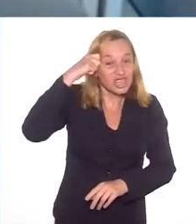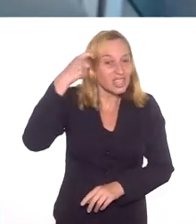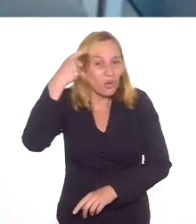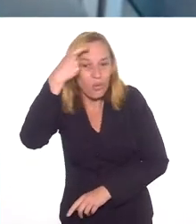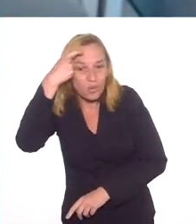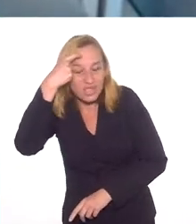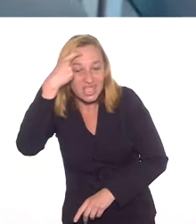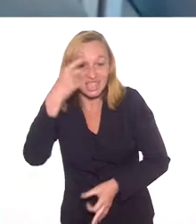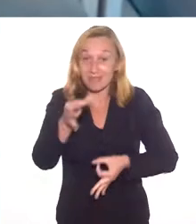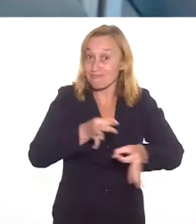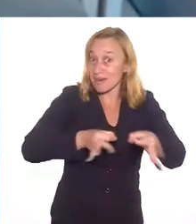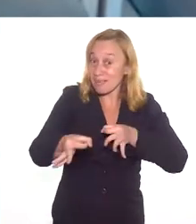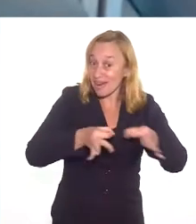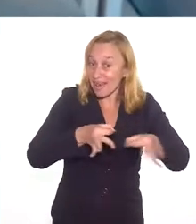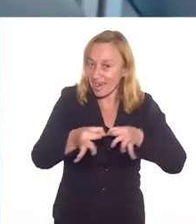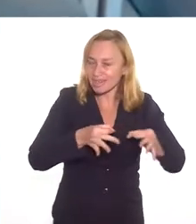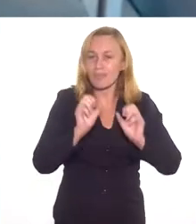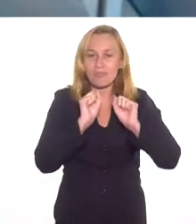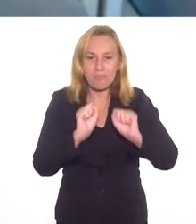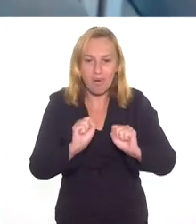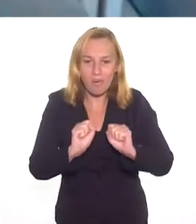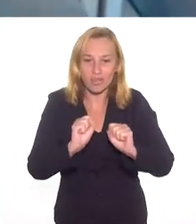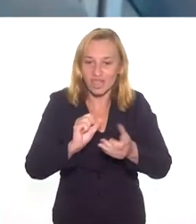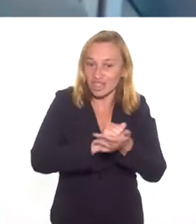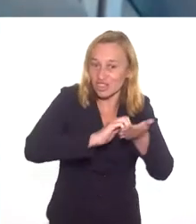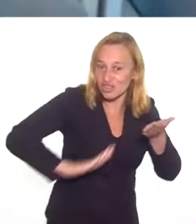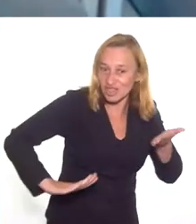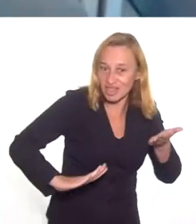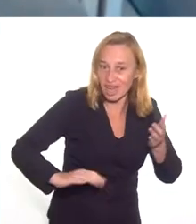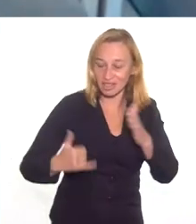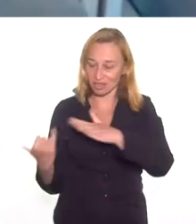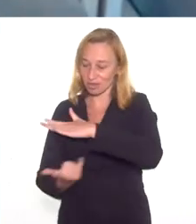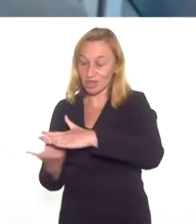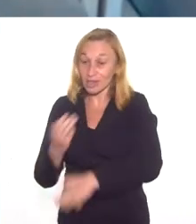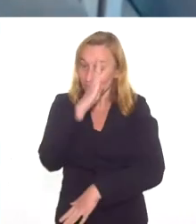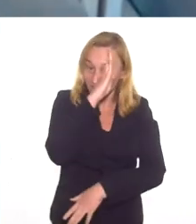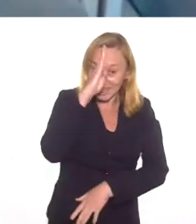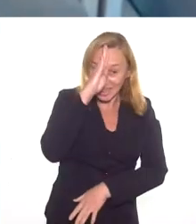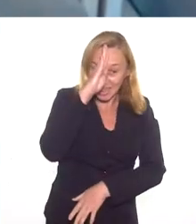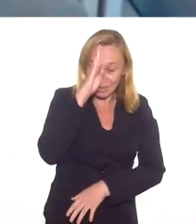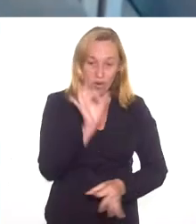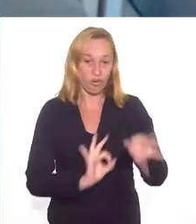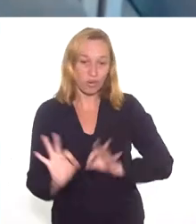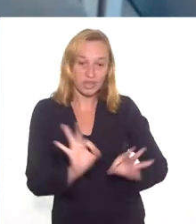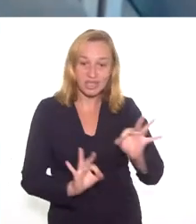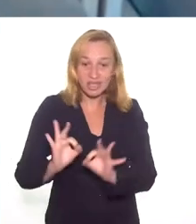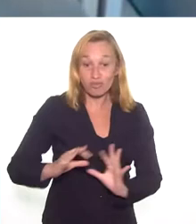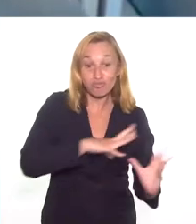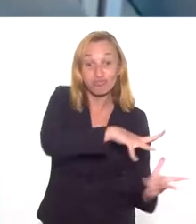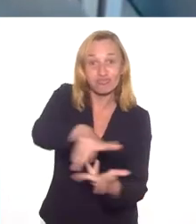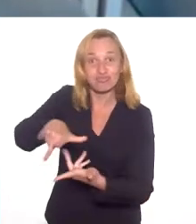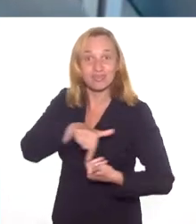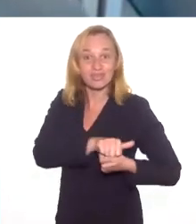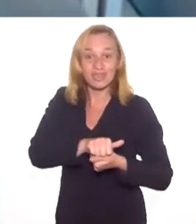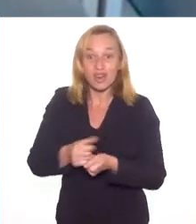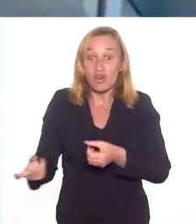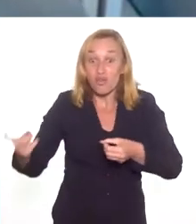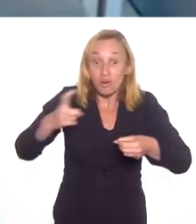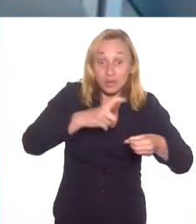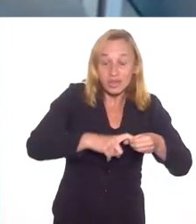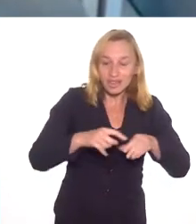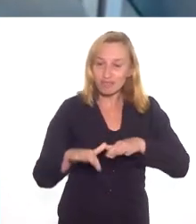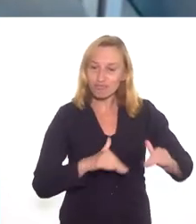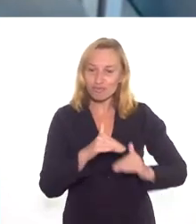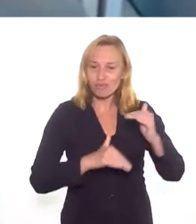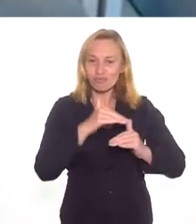negras conscientes e bem preparadas podem exercer atividades em instituições acadêmicas e organizações internacionais